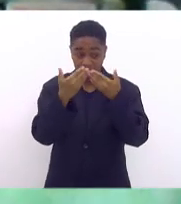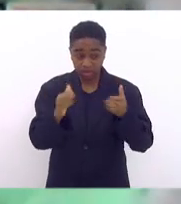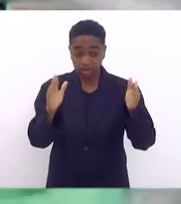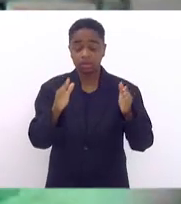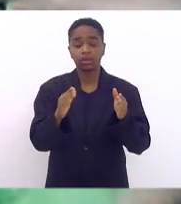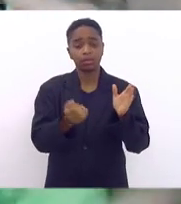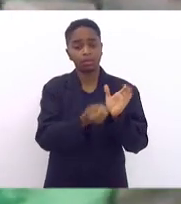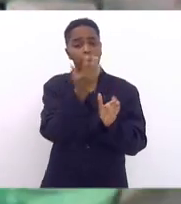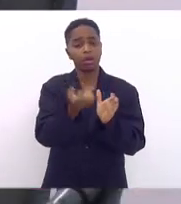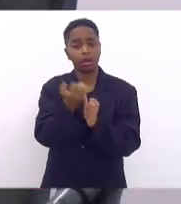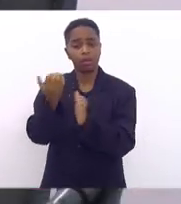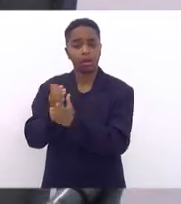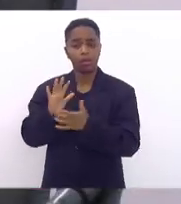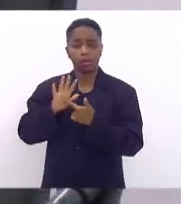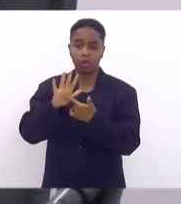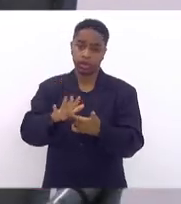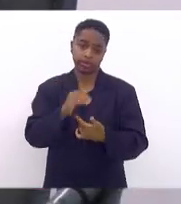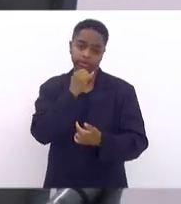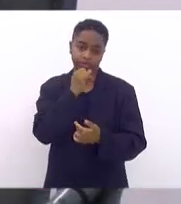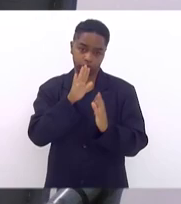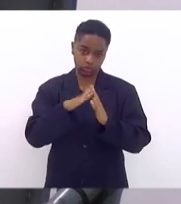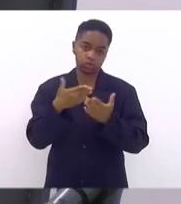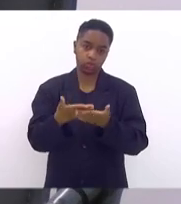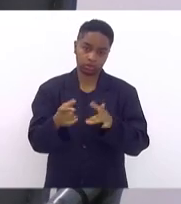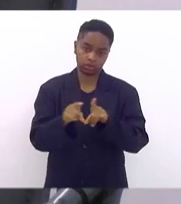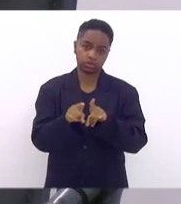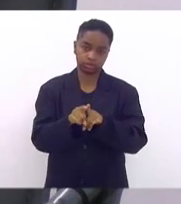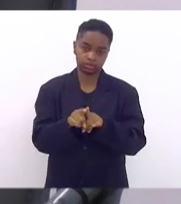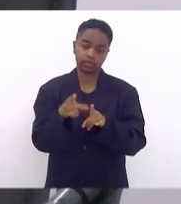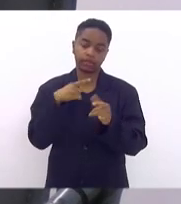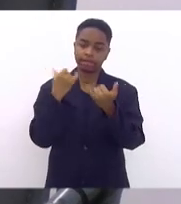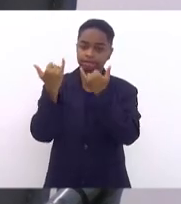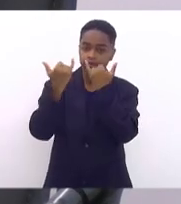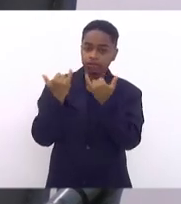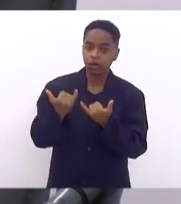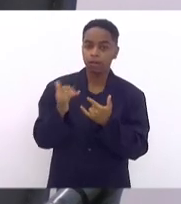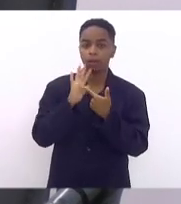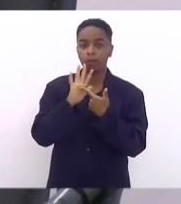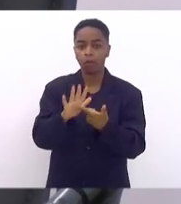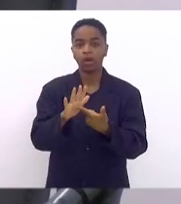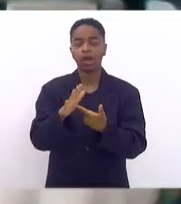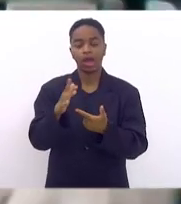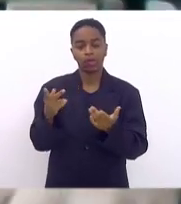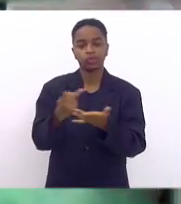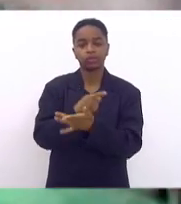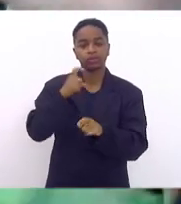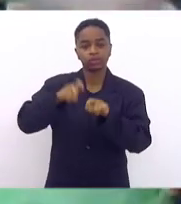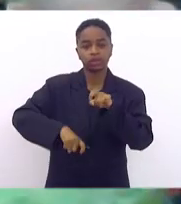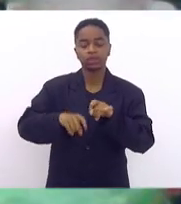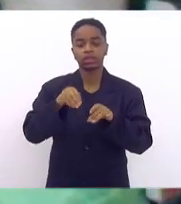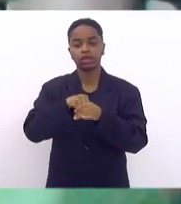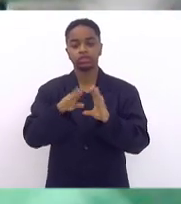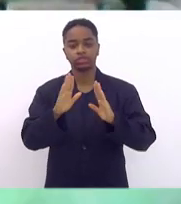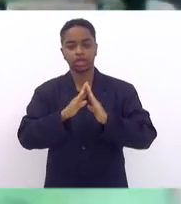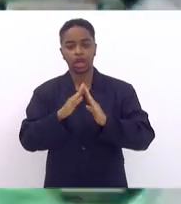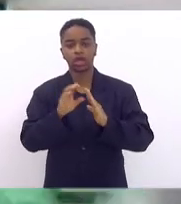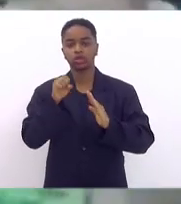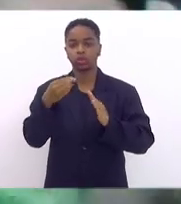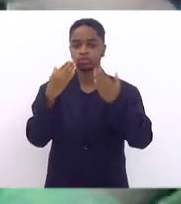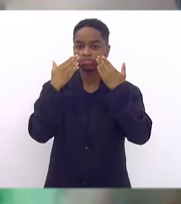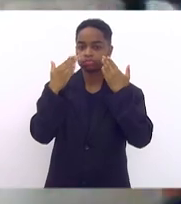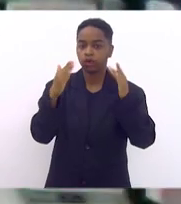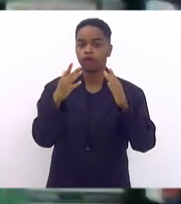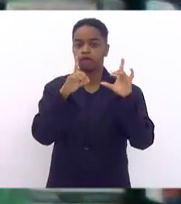O que acontece nas escolas quando a gente vai. Aí vem informação, foi abusada dentro de casa, não sei o que, expôs foto minha íntima, não